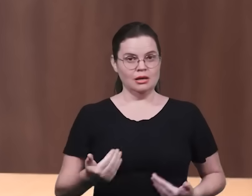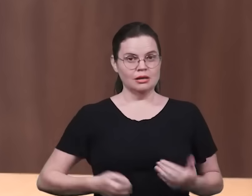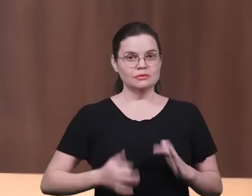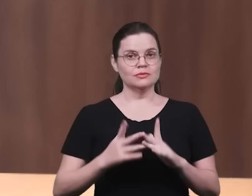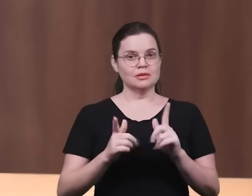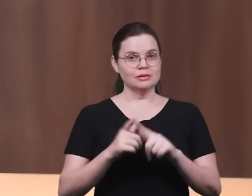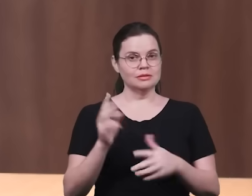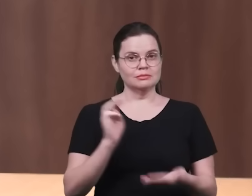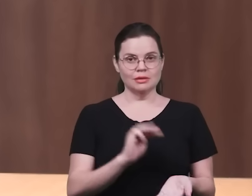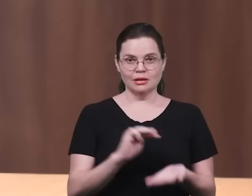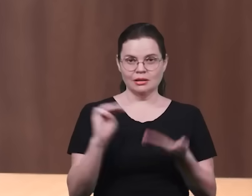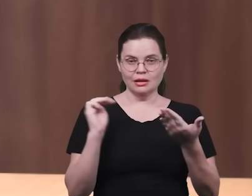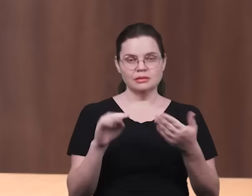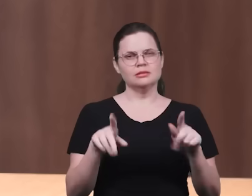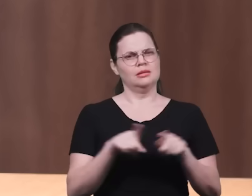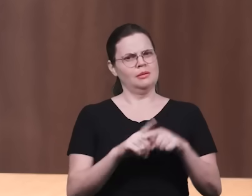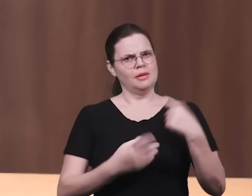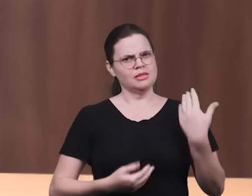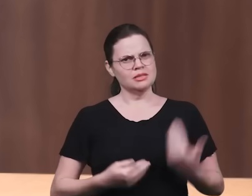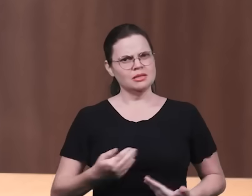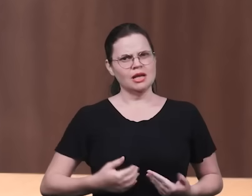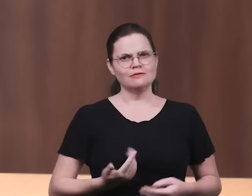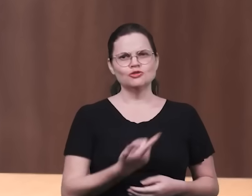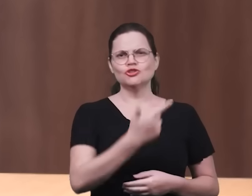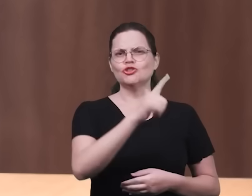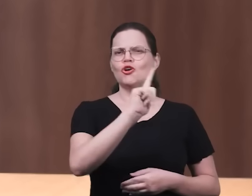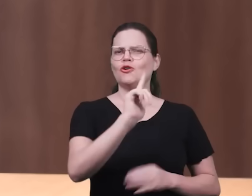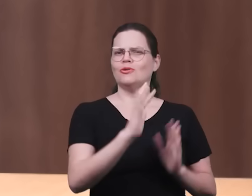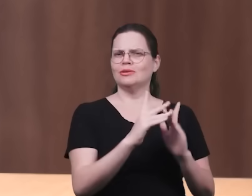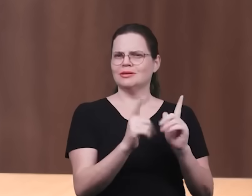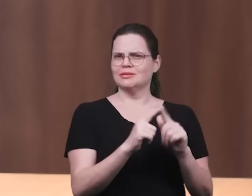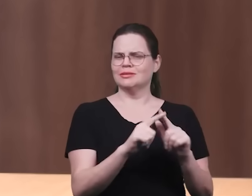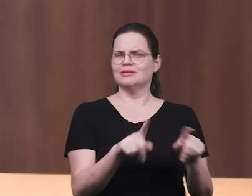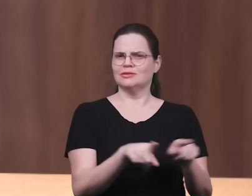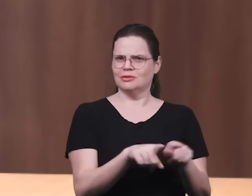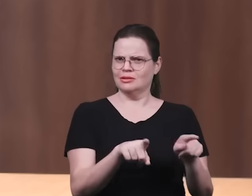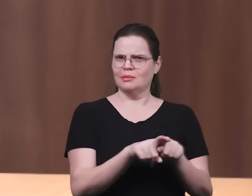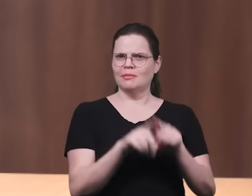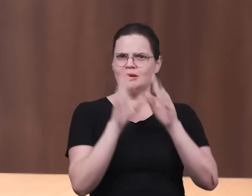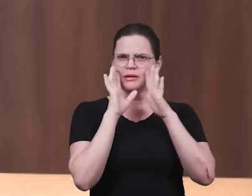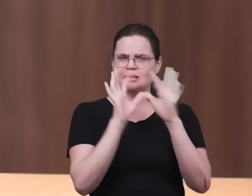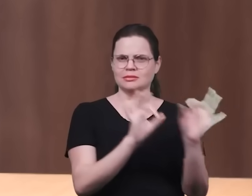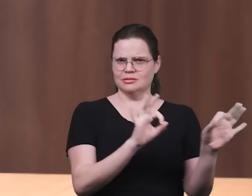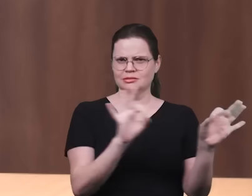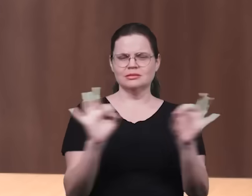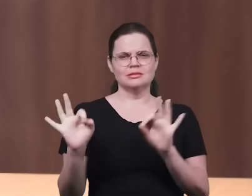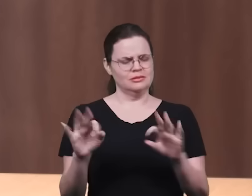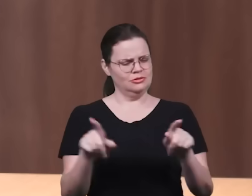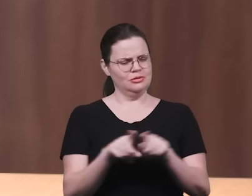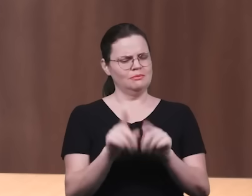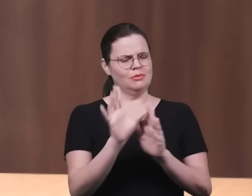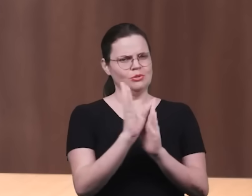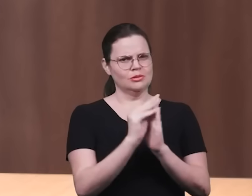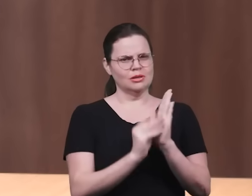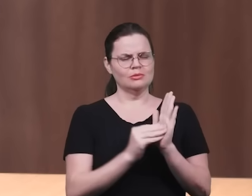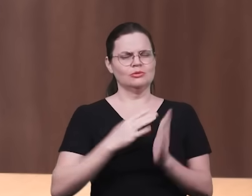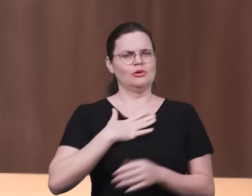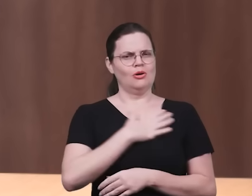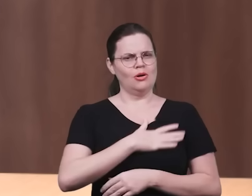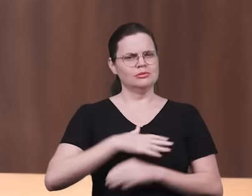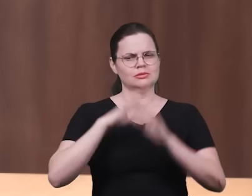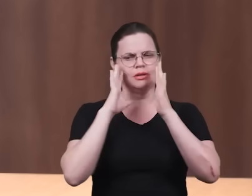Igreja Cristã Maranata, irmãos nossos de outras igrejas que têm participado conosco, têm assistido os